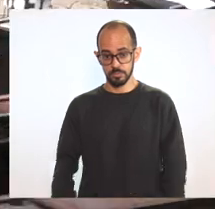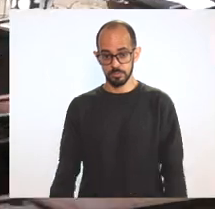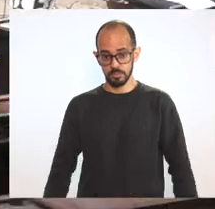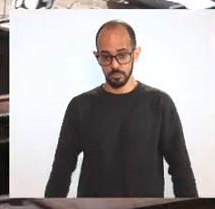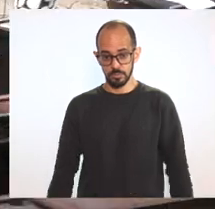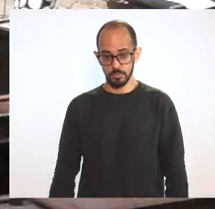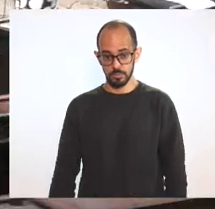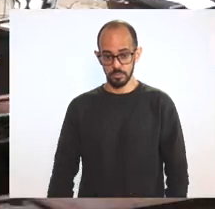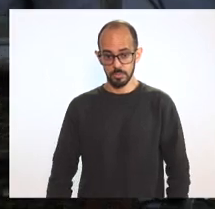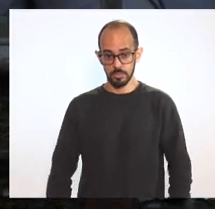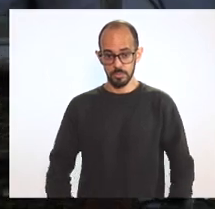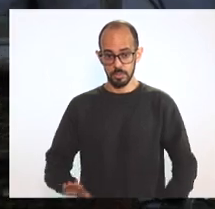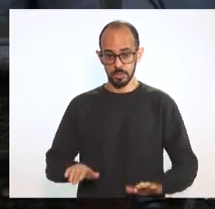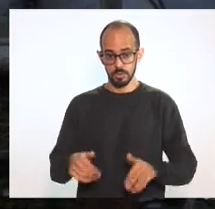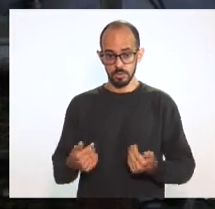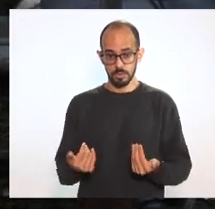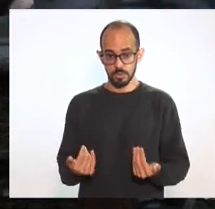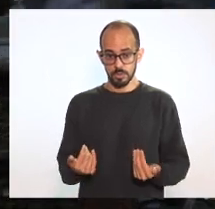Vamos colher os pareceres.